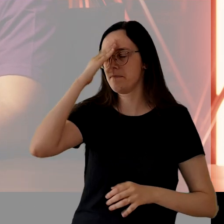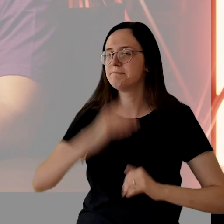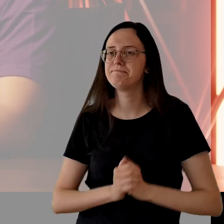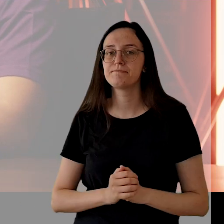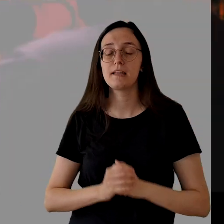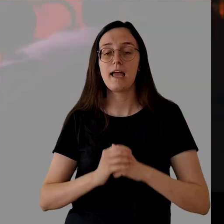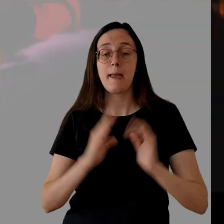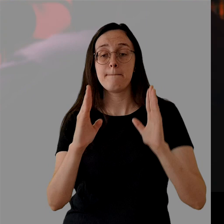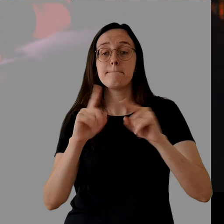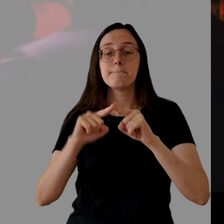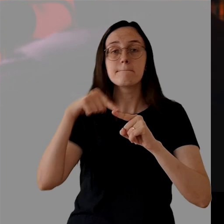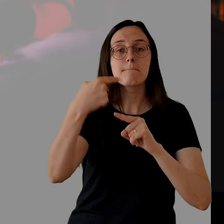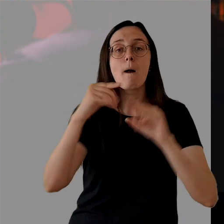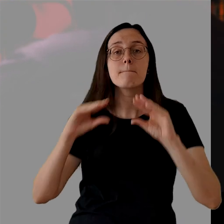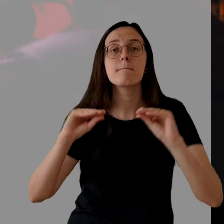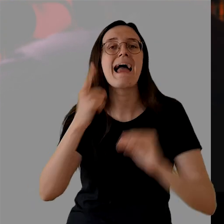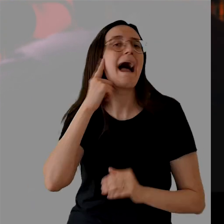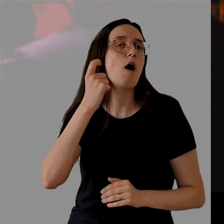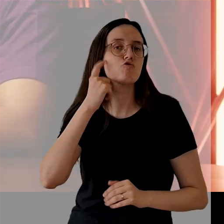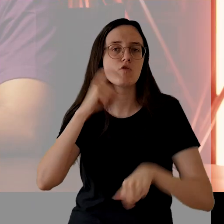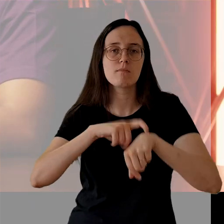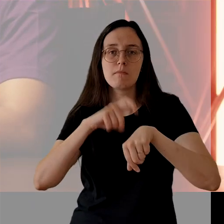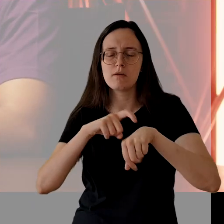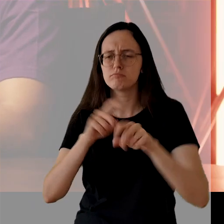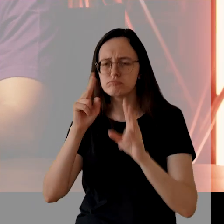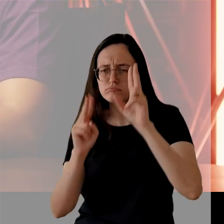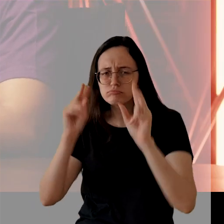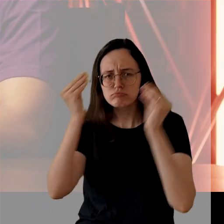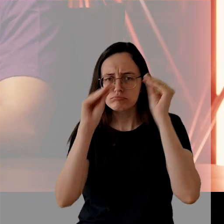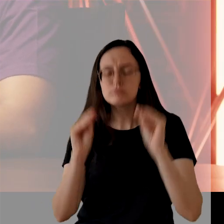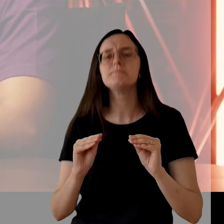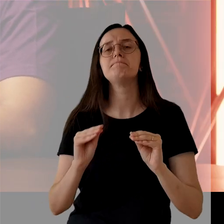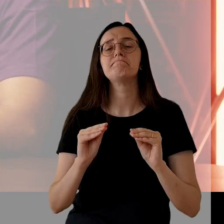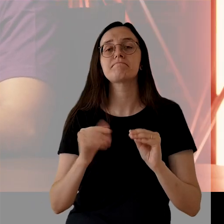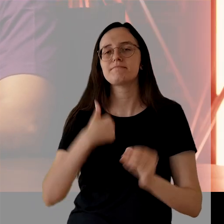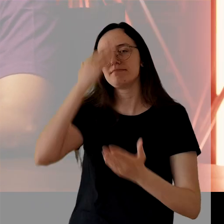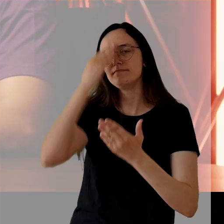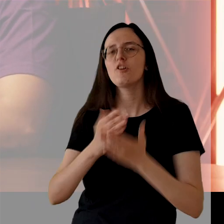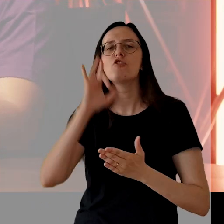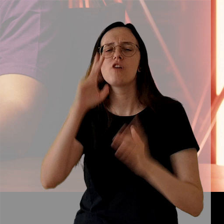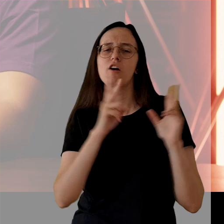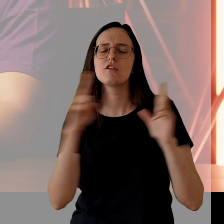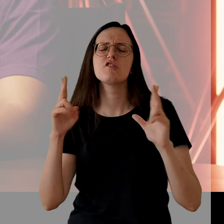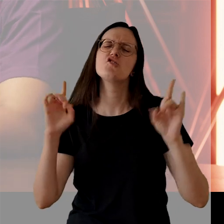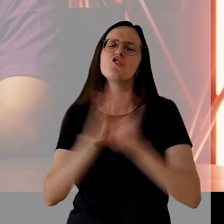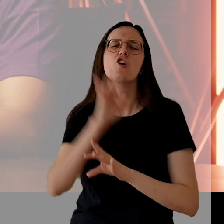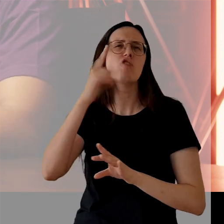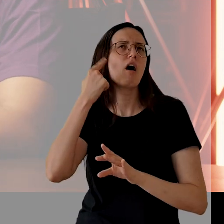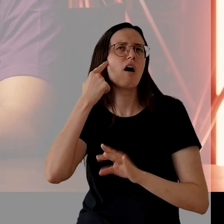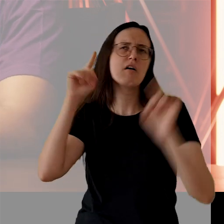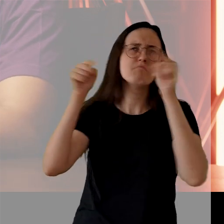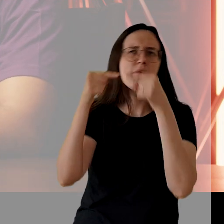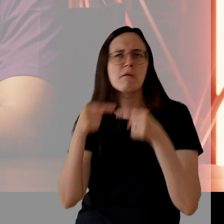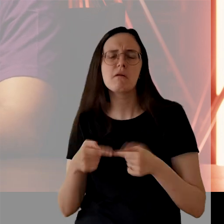de áudio, né? A gente vai ter várias... Eu achava que era só edição de áudio e no máximo depois uma mixagem, mas